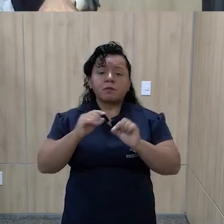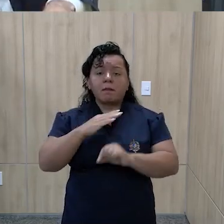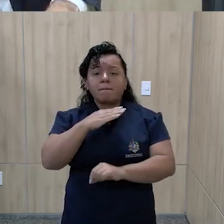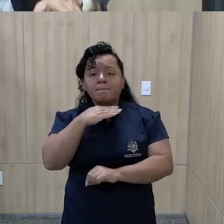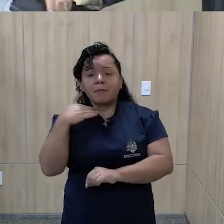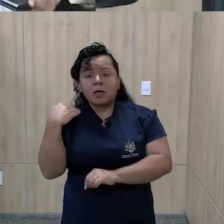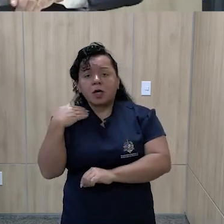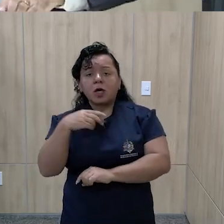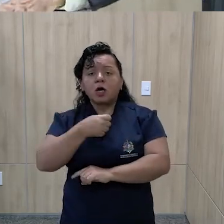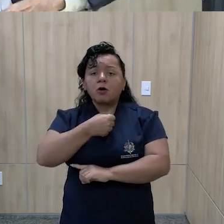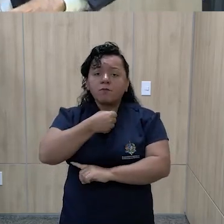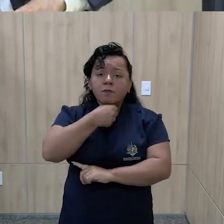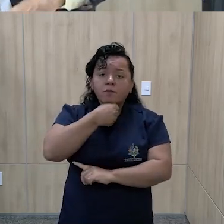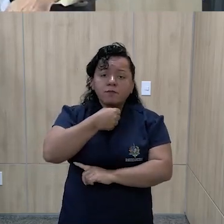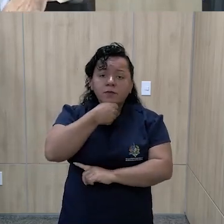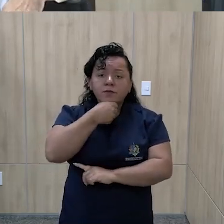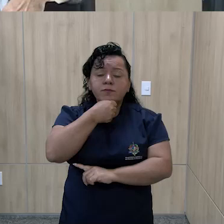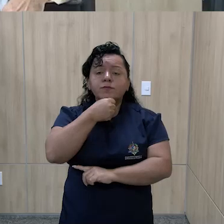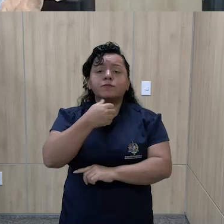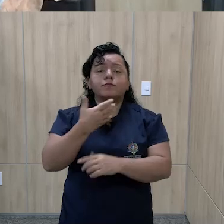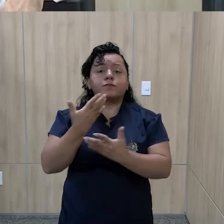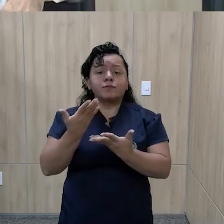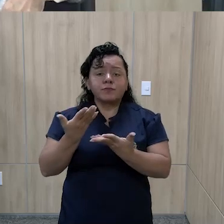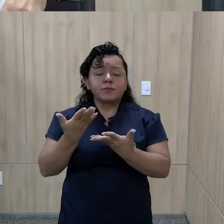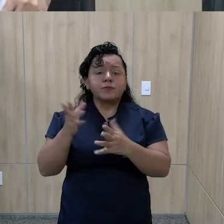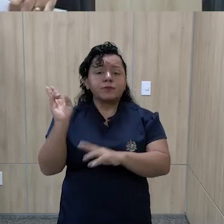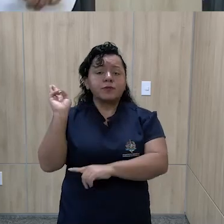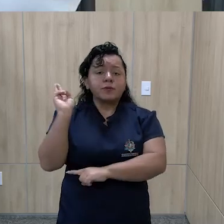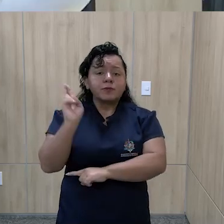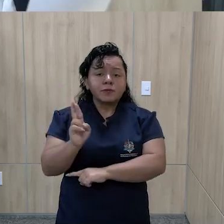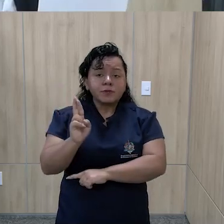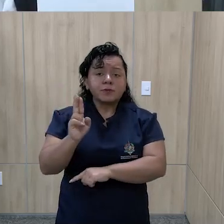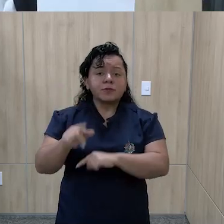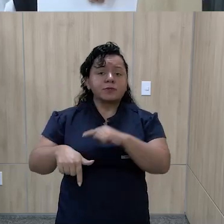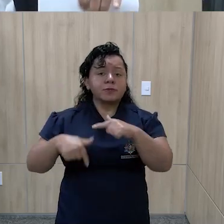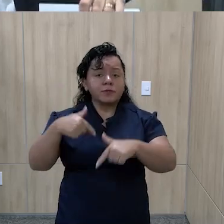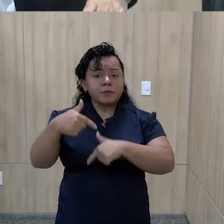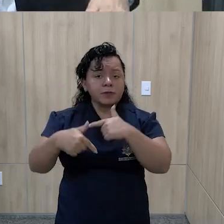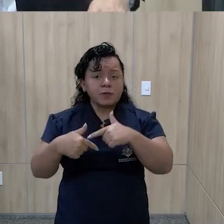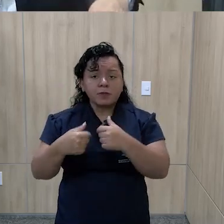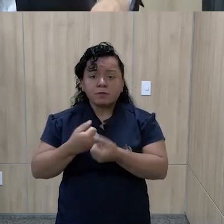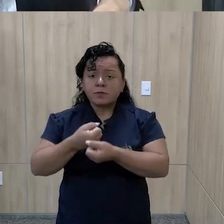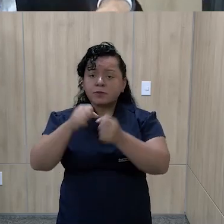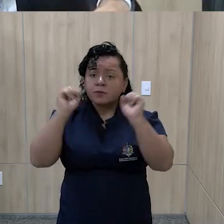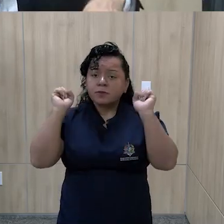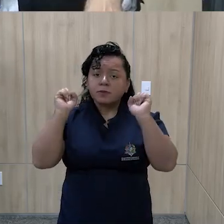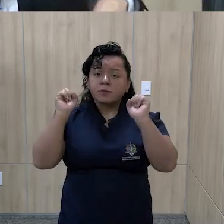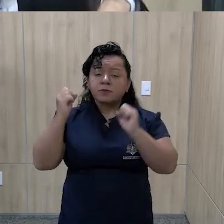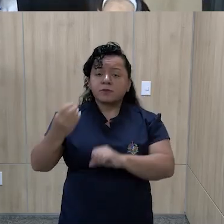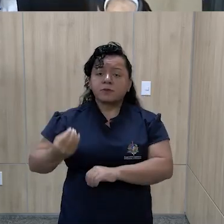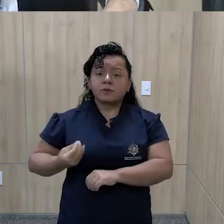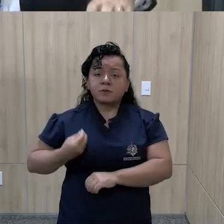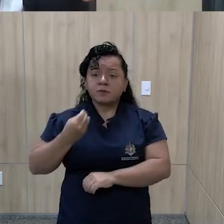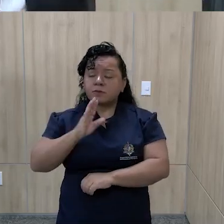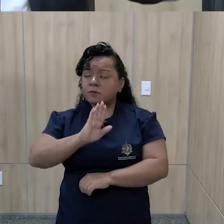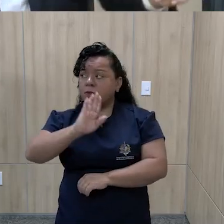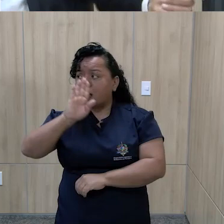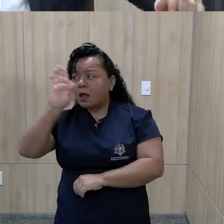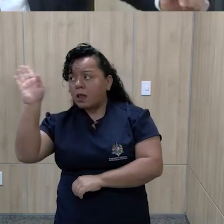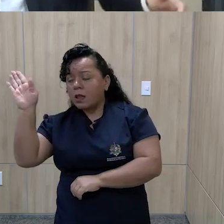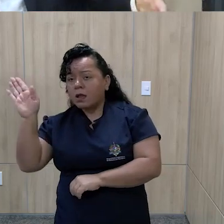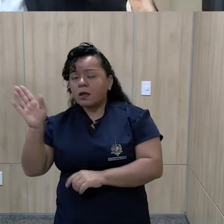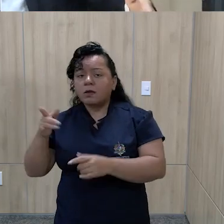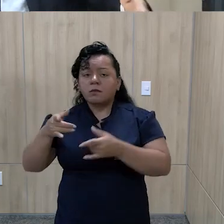humano aí do seu avô do seu ascendente e por razões de trabalho muitas vezes acaba impossibilitados de